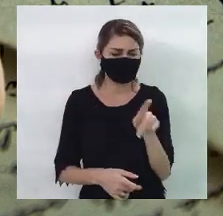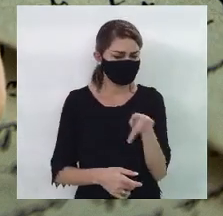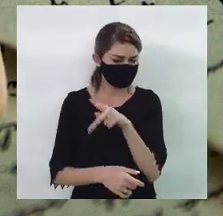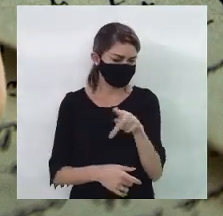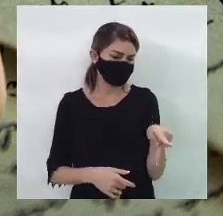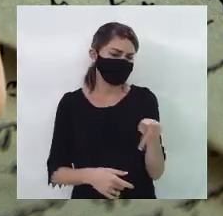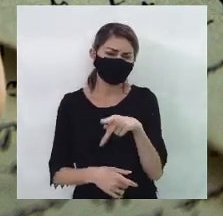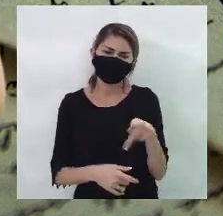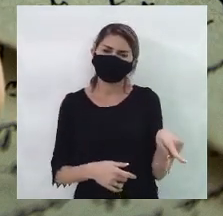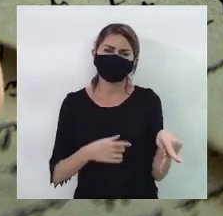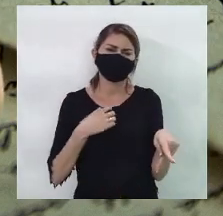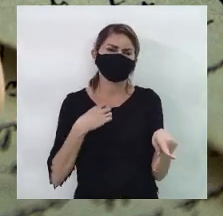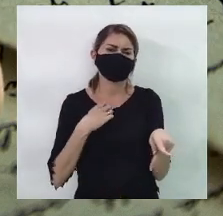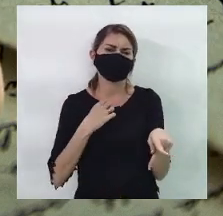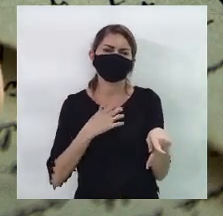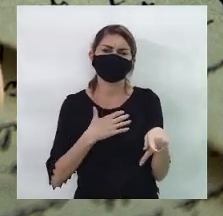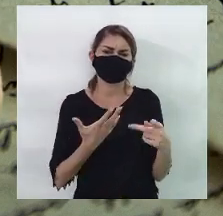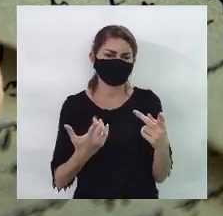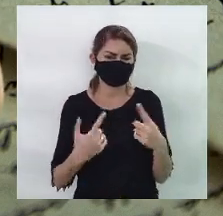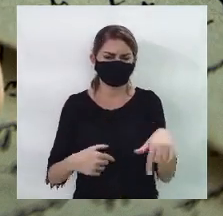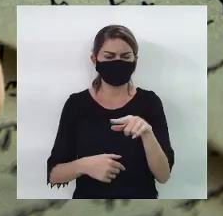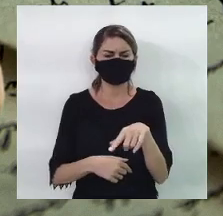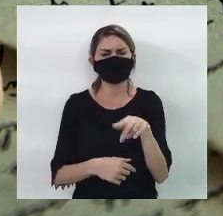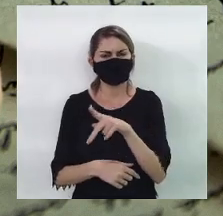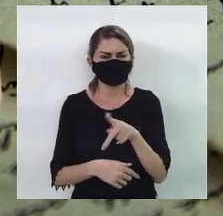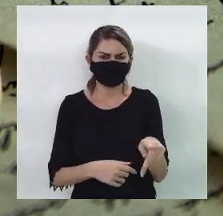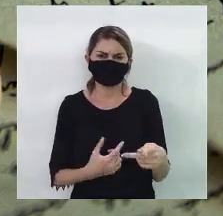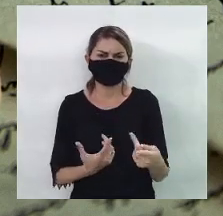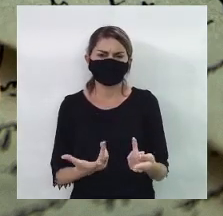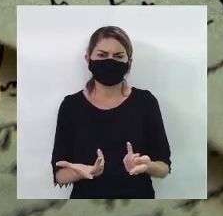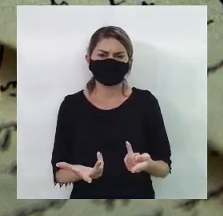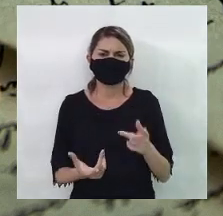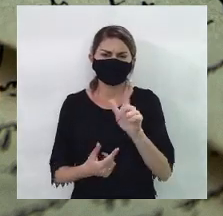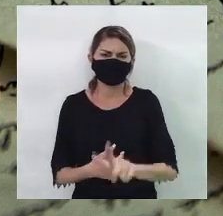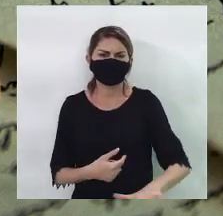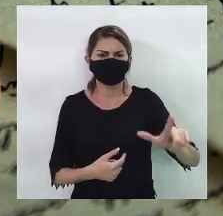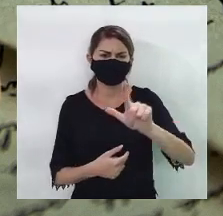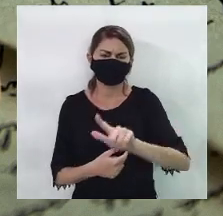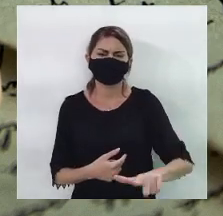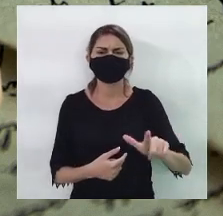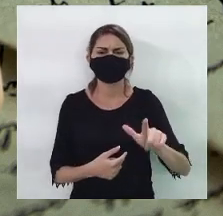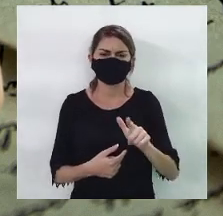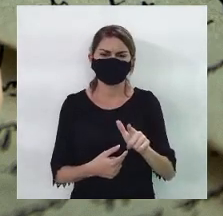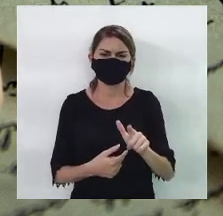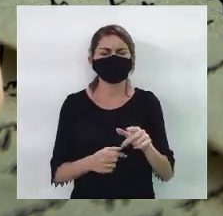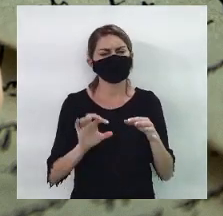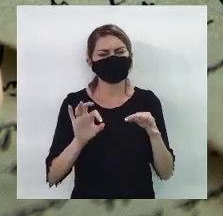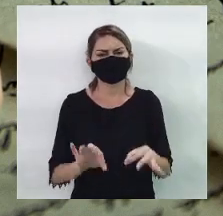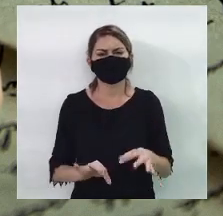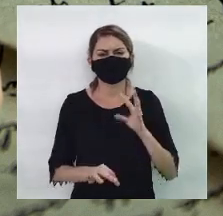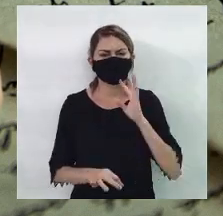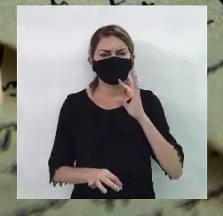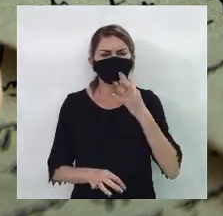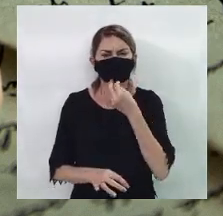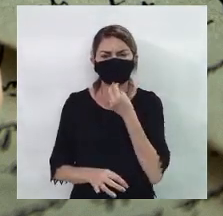professora, como nós somos professores de literatura, e justamente conhecer esse universo feminino